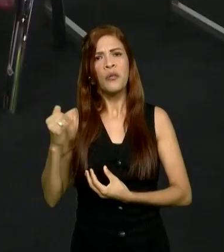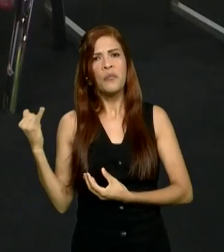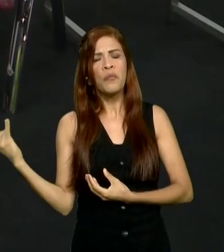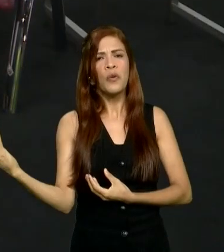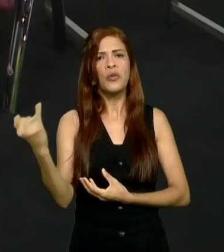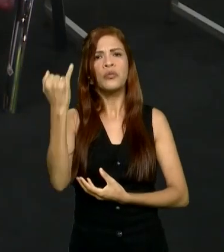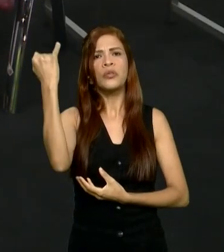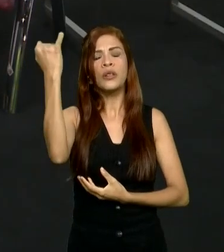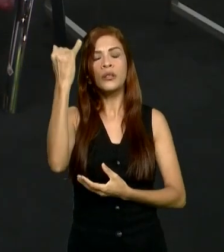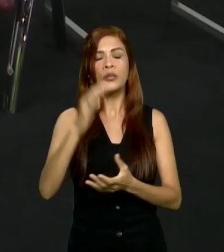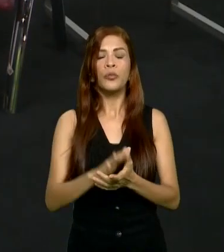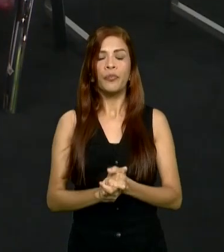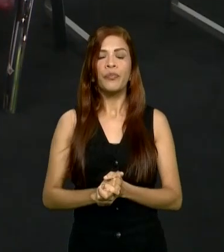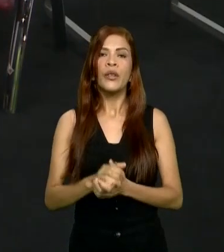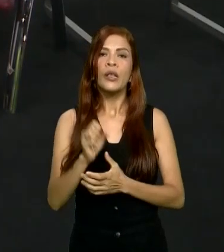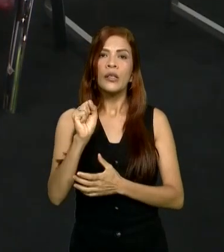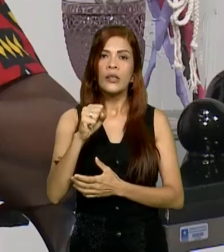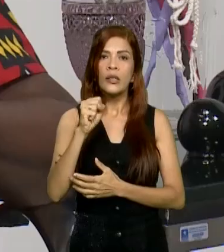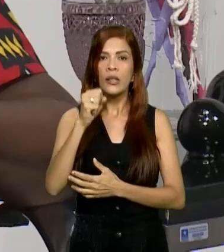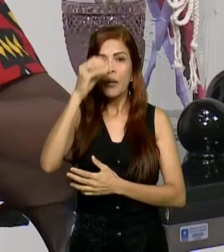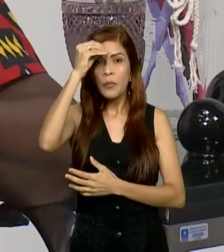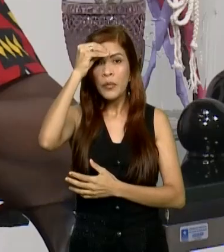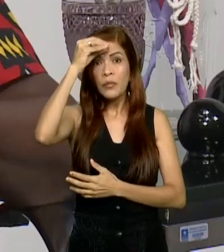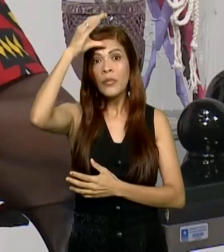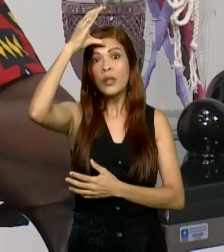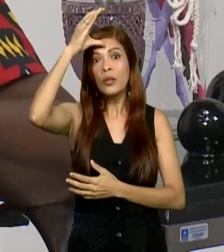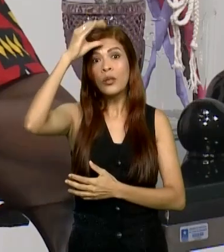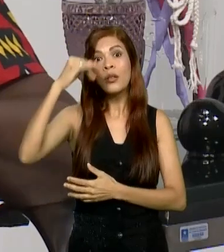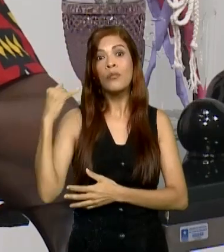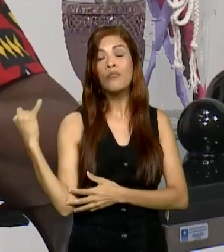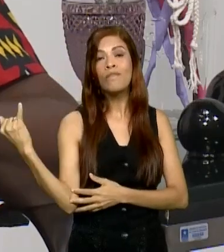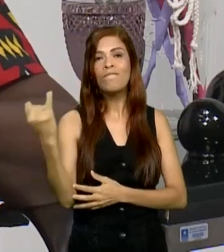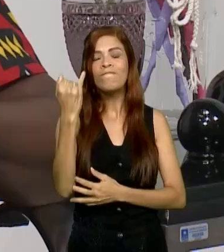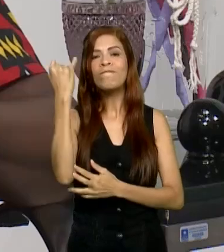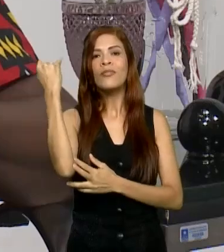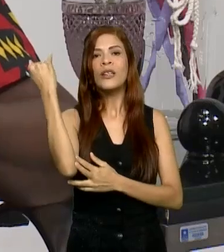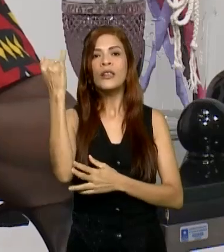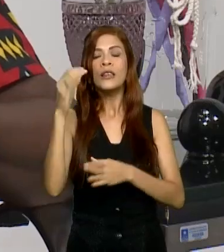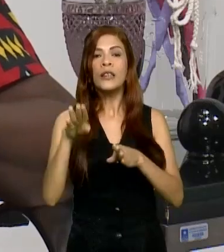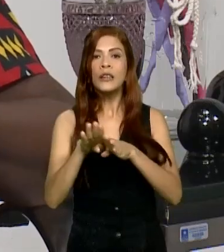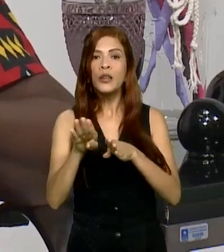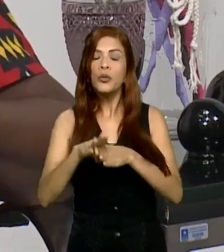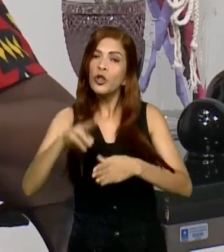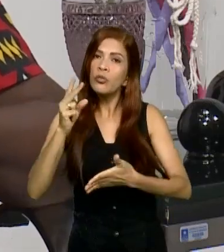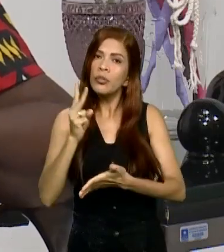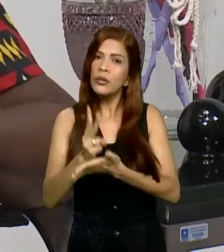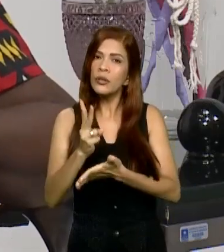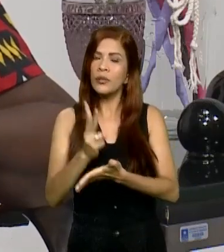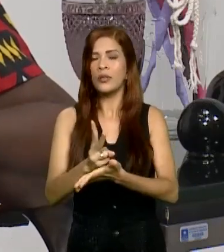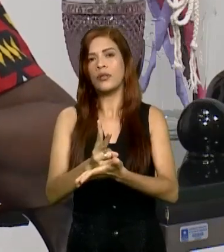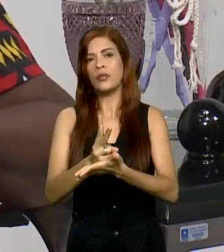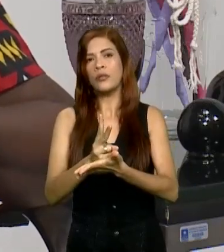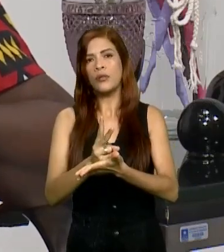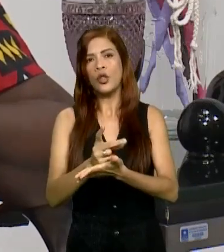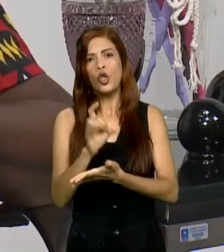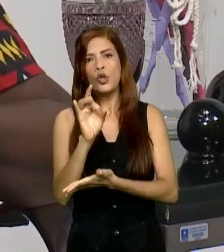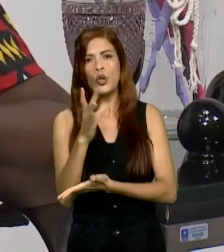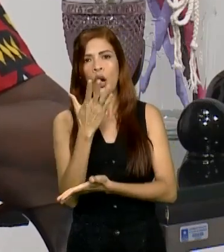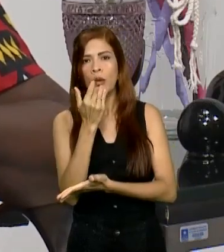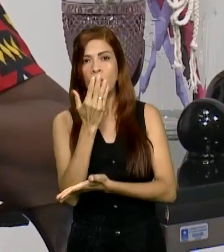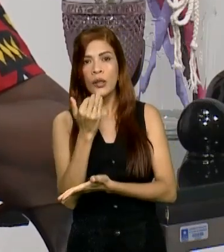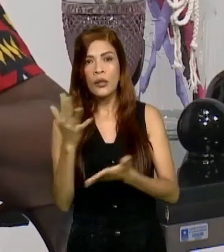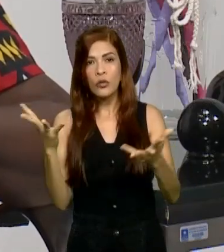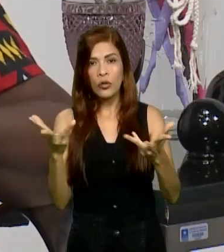essa sabedoria, né, que ela vem, que é de extrema importância, também de preservação, não só da alimentação de qualidade,